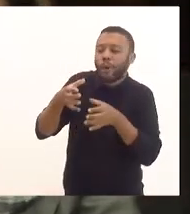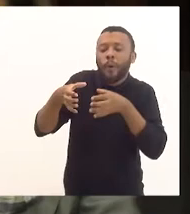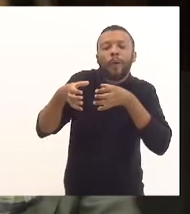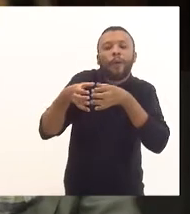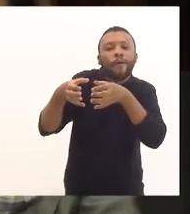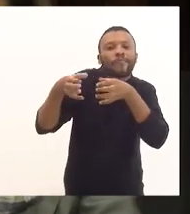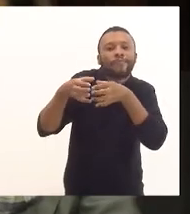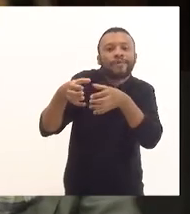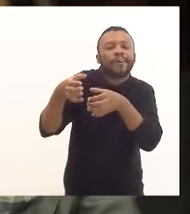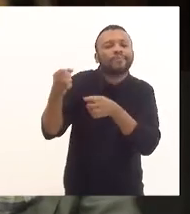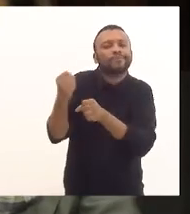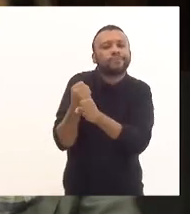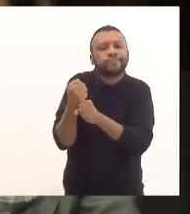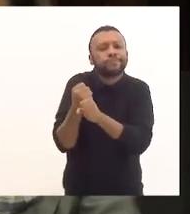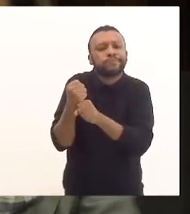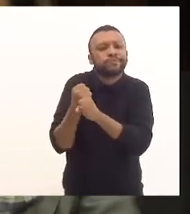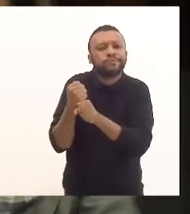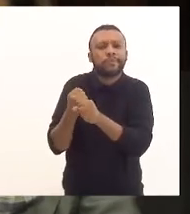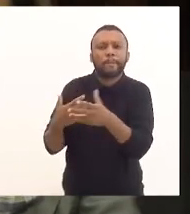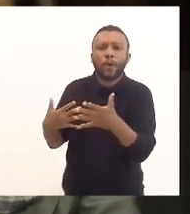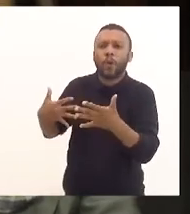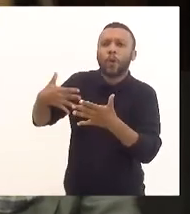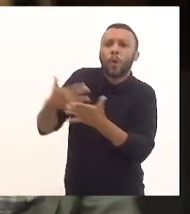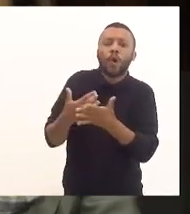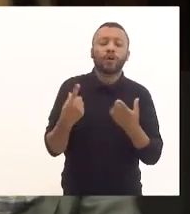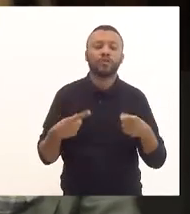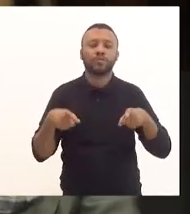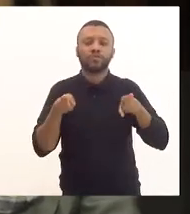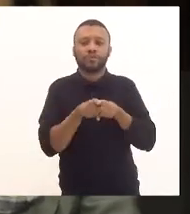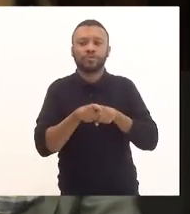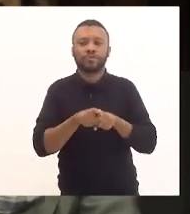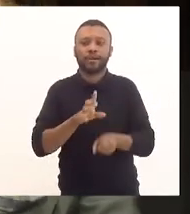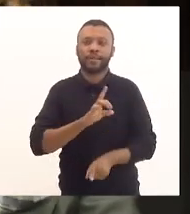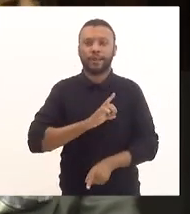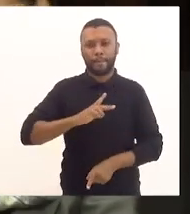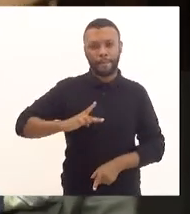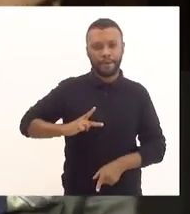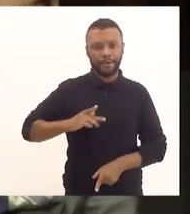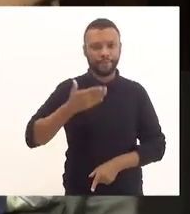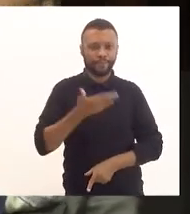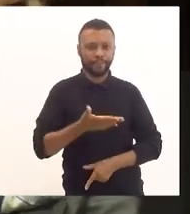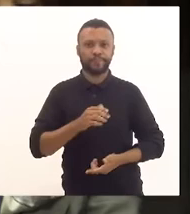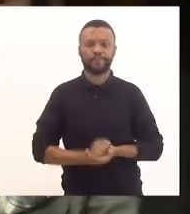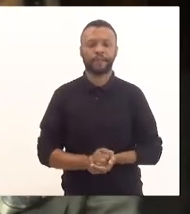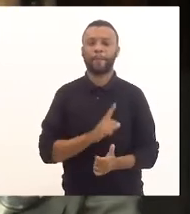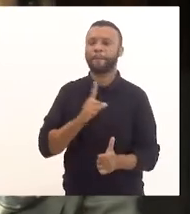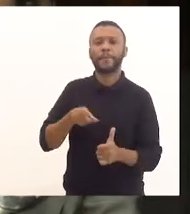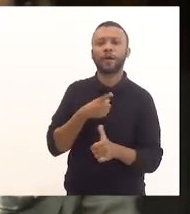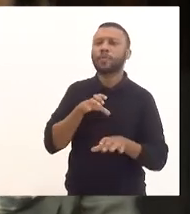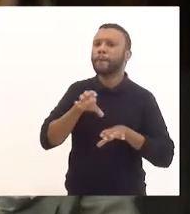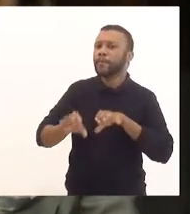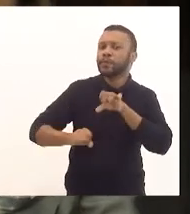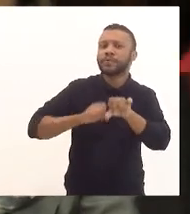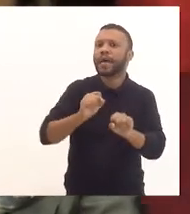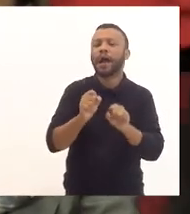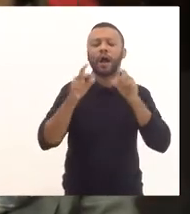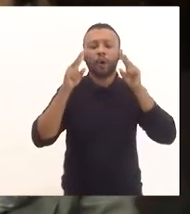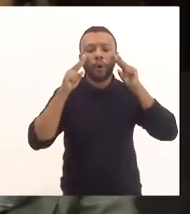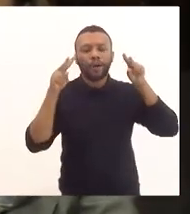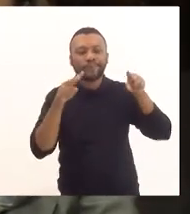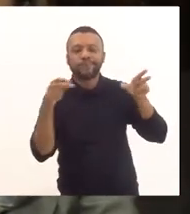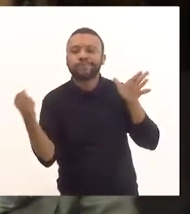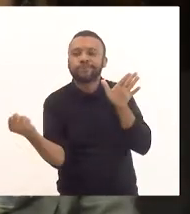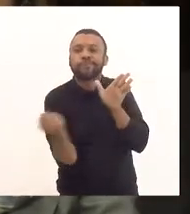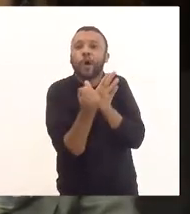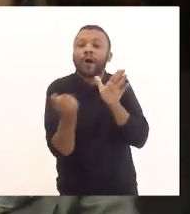que ao longo desses anos temos tido com a defensoria e a busca primeiro do reconhecimento